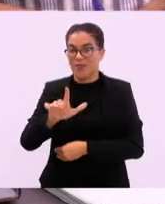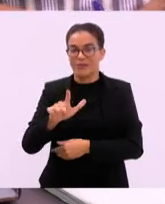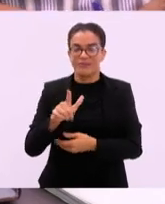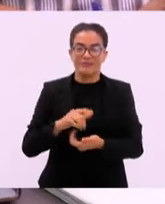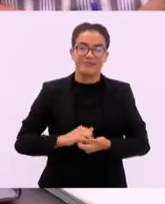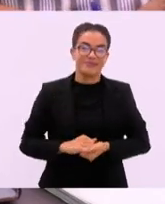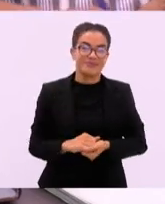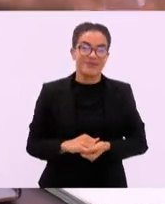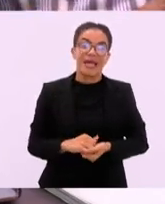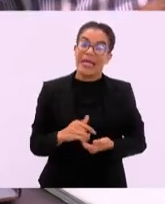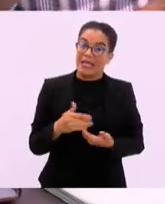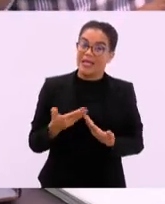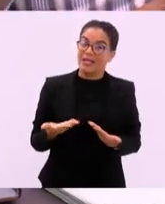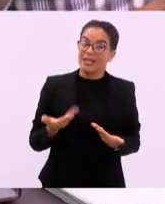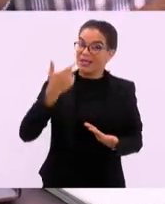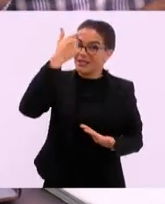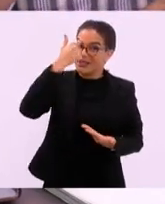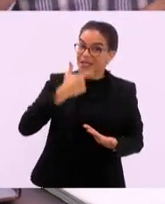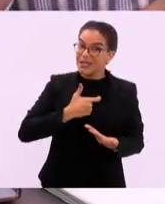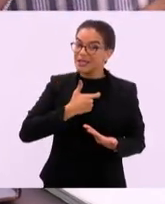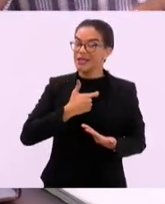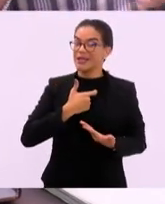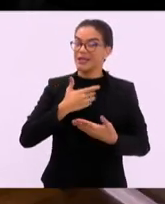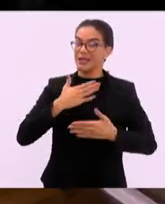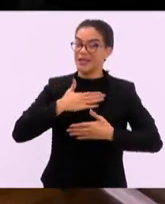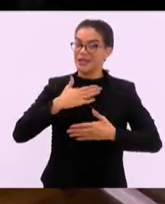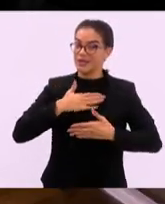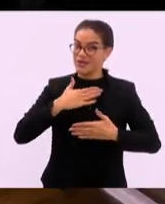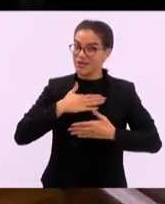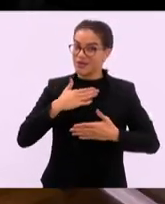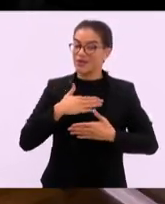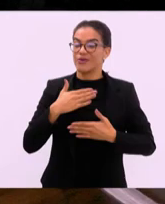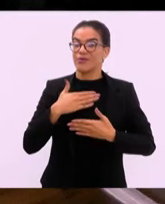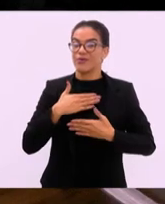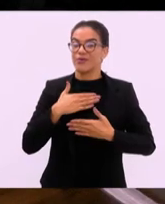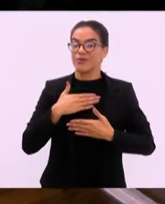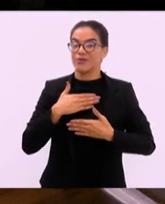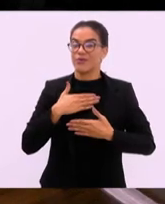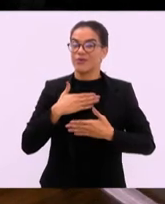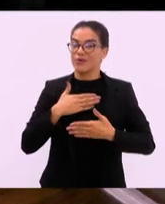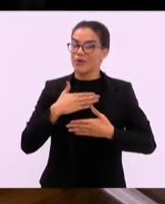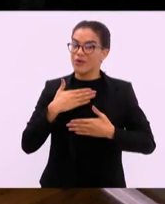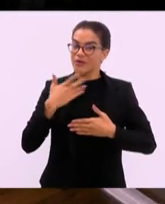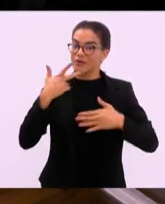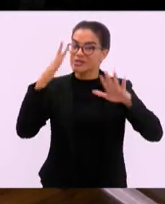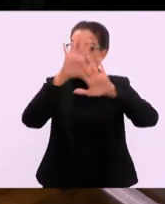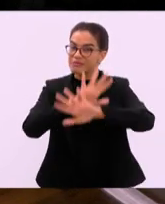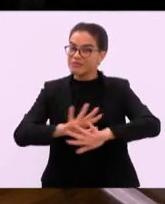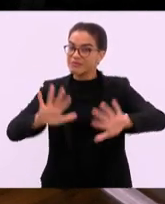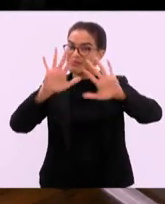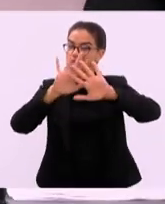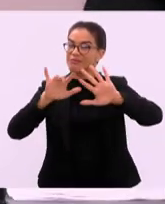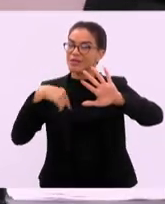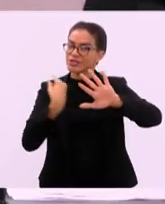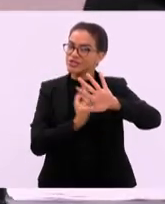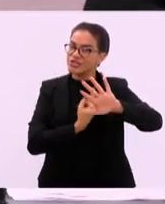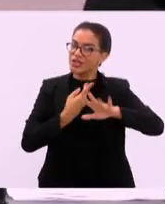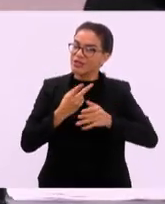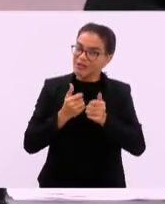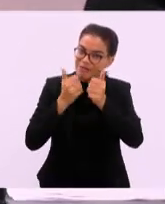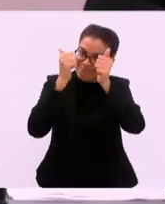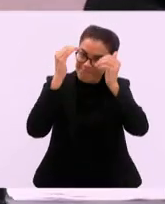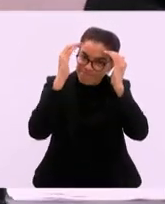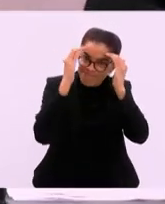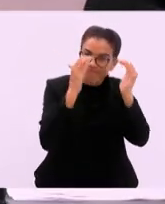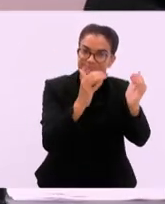olha, aqui eu estou. Na verdade, eu estou fazendo essa alusão aqui para a gente seguir o que a gente estava